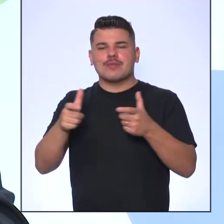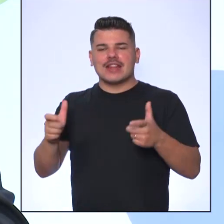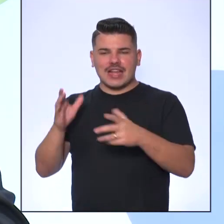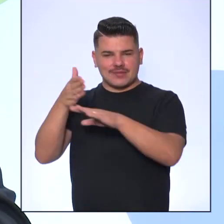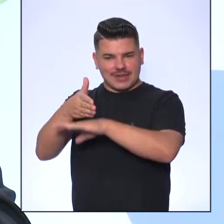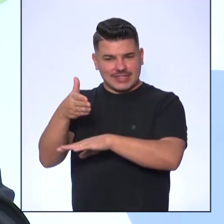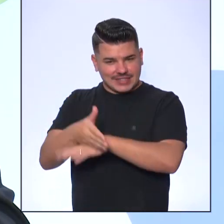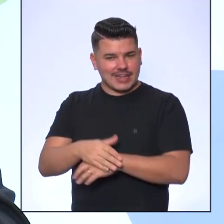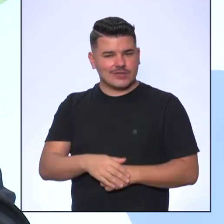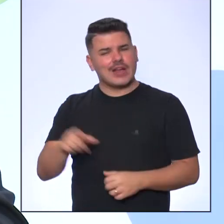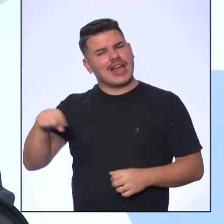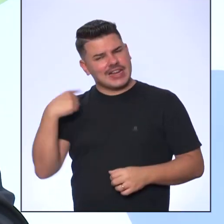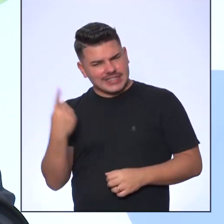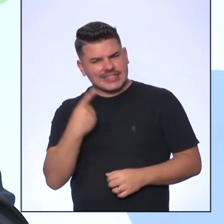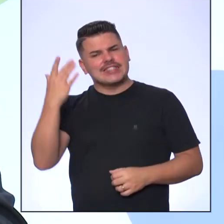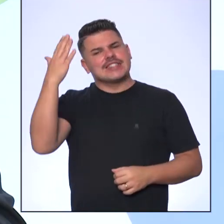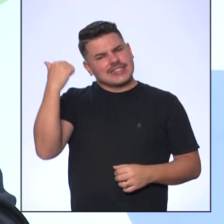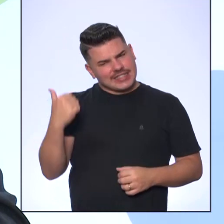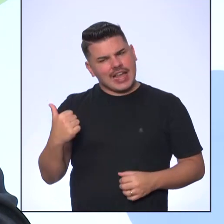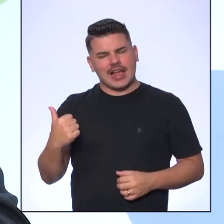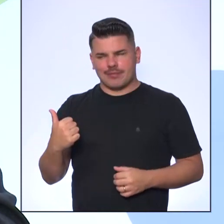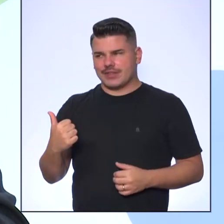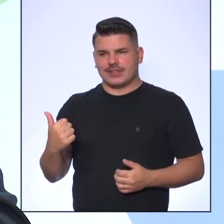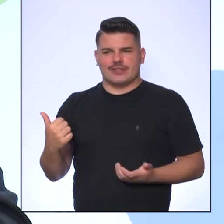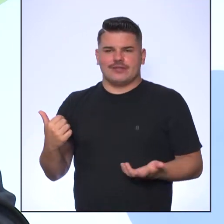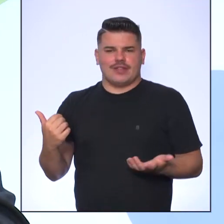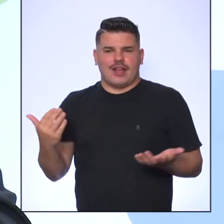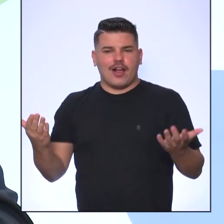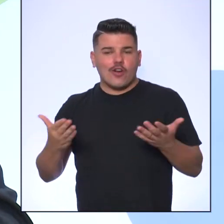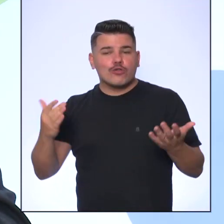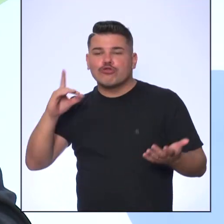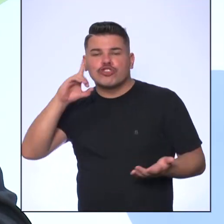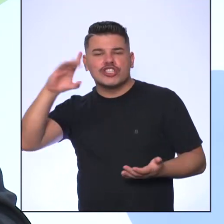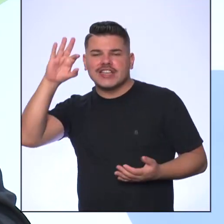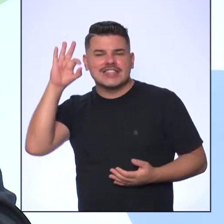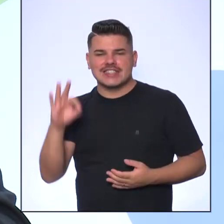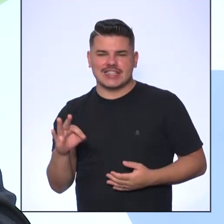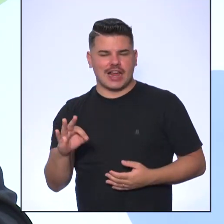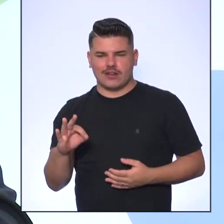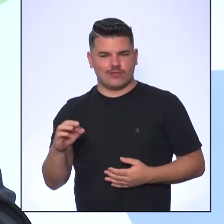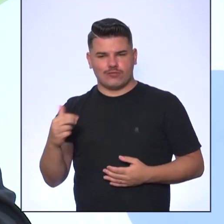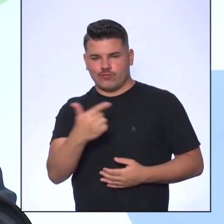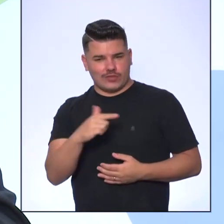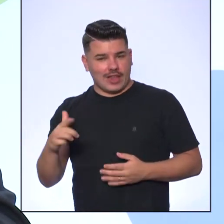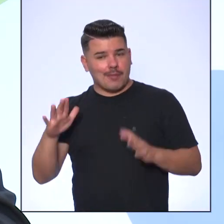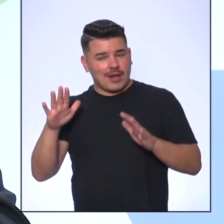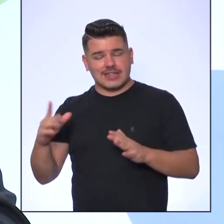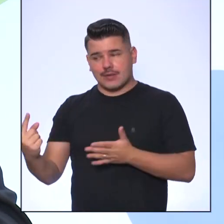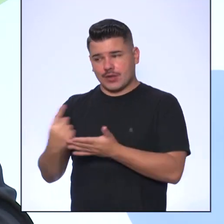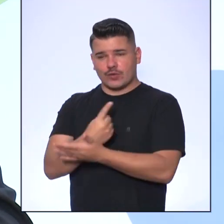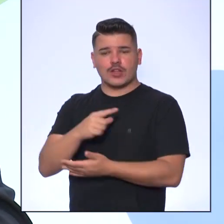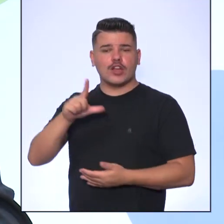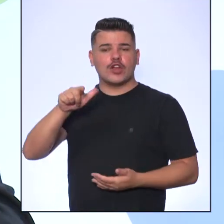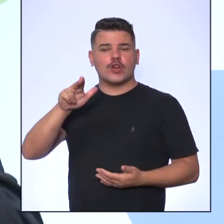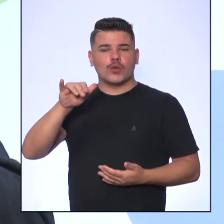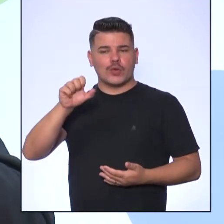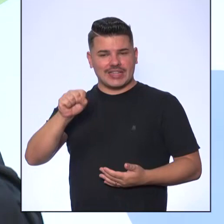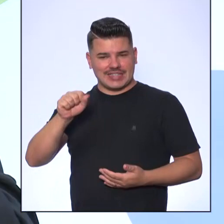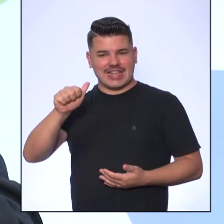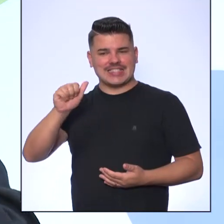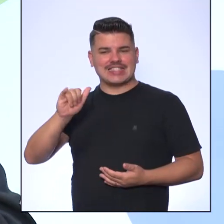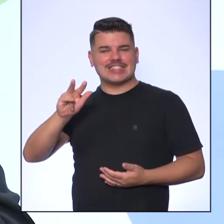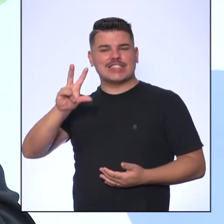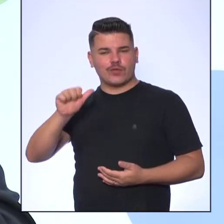gente sabe que não temos uma data aqui. Aliás, a pergunta aqui da Luísa da Silva falou o seguinte: